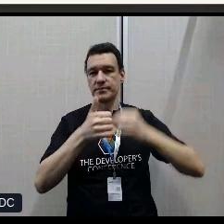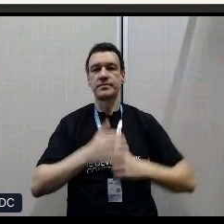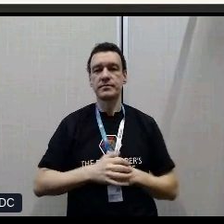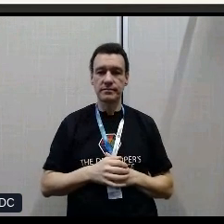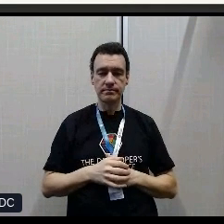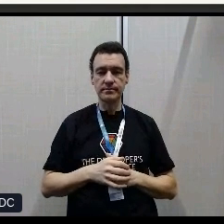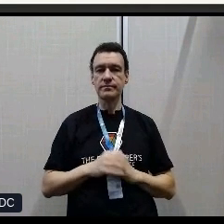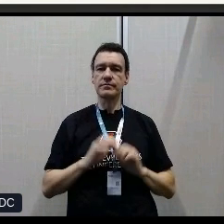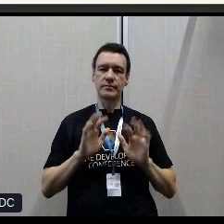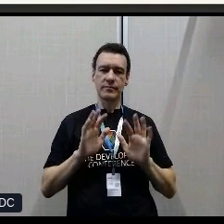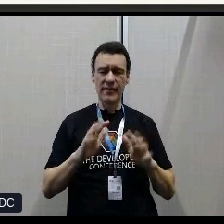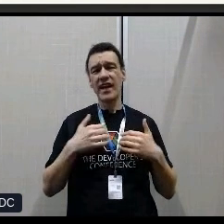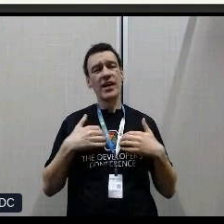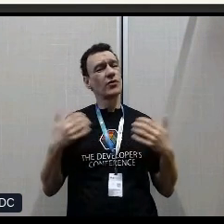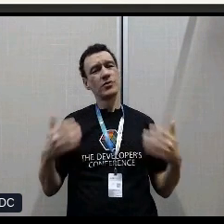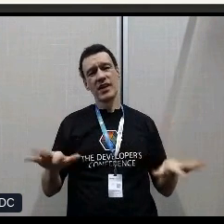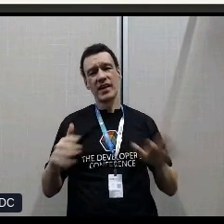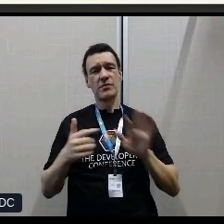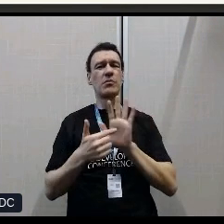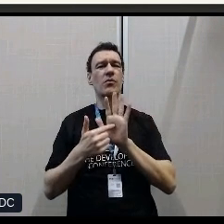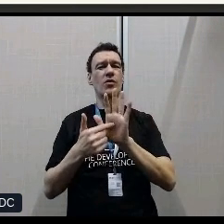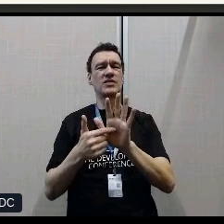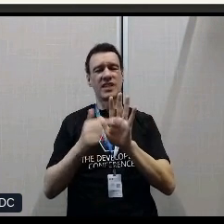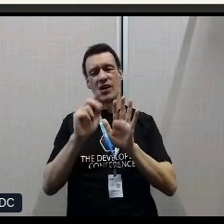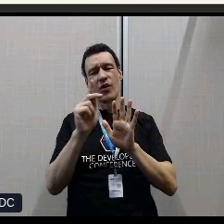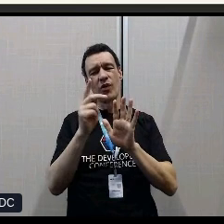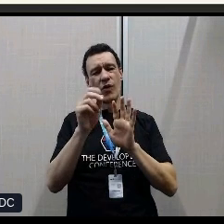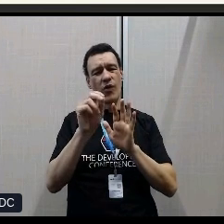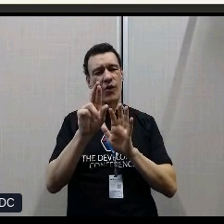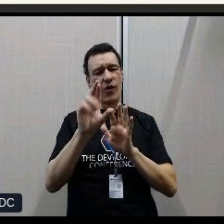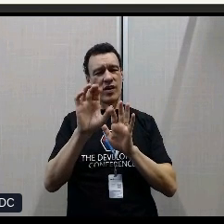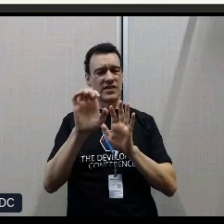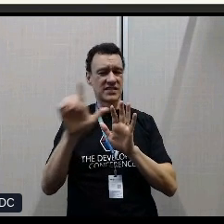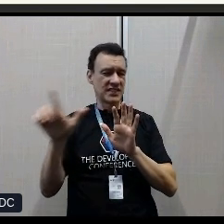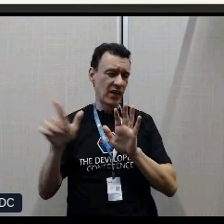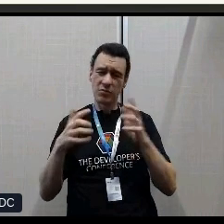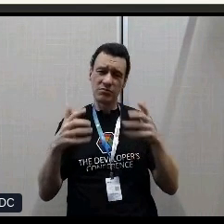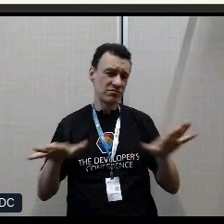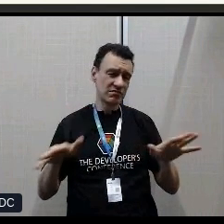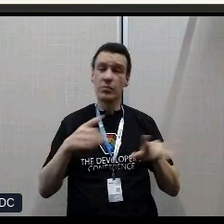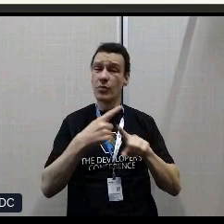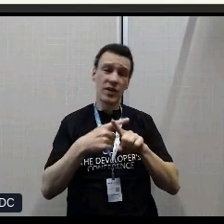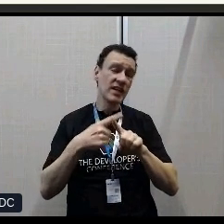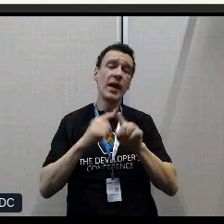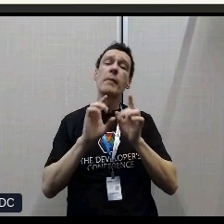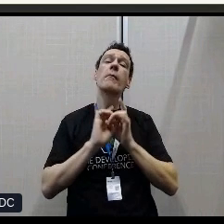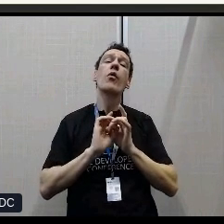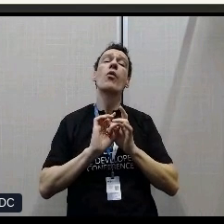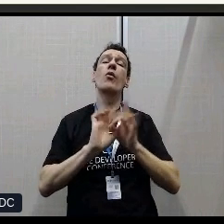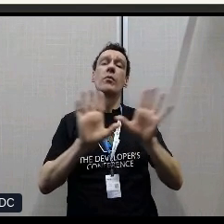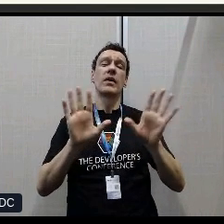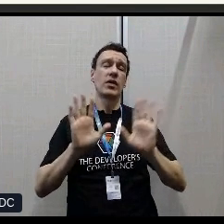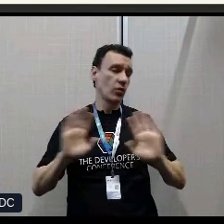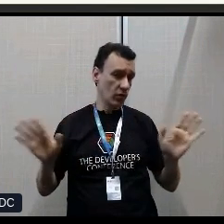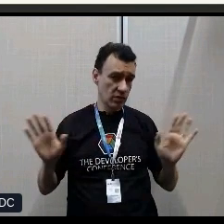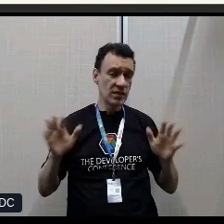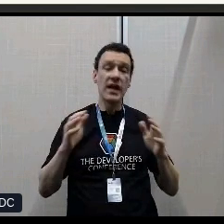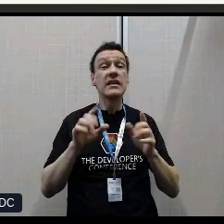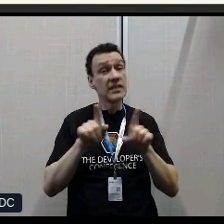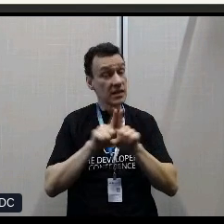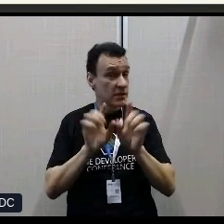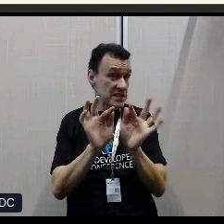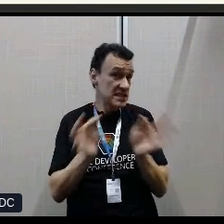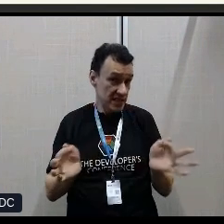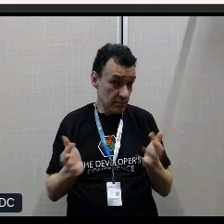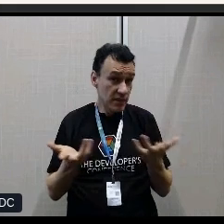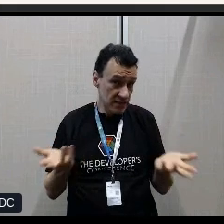Eu não quis mostrar o Orcel em si, tá? Porque ele está público, ele está bem simples, não sou eu que estou falando, são feedbacks, que ele